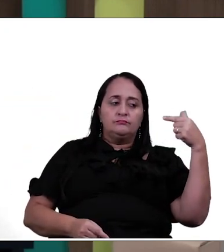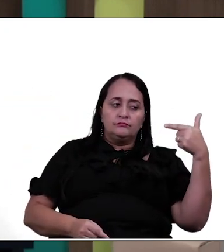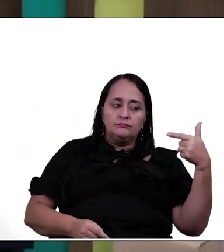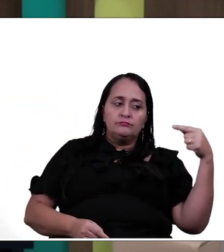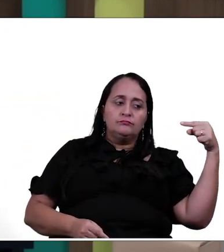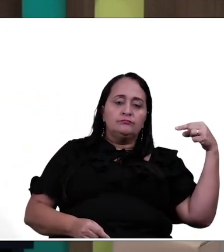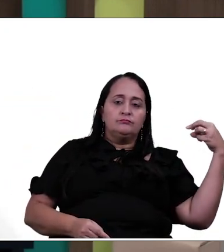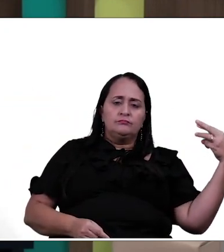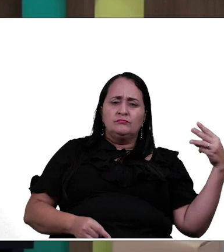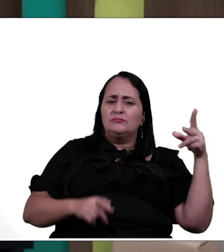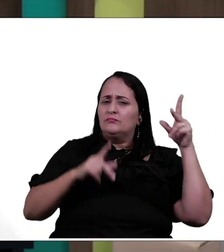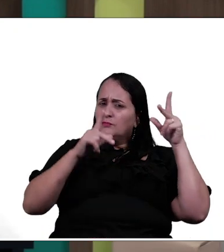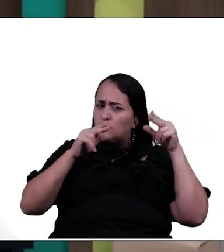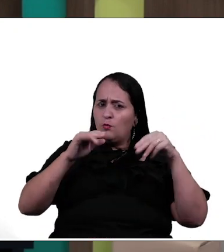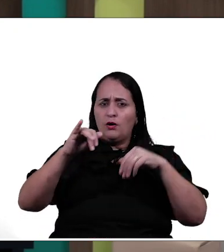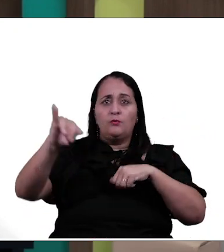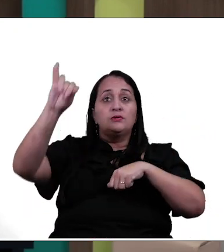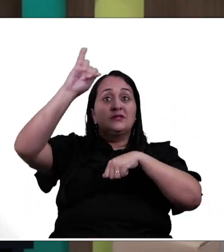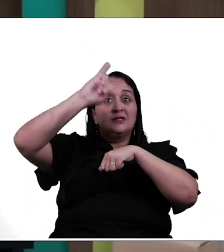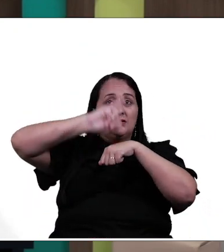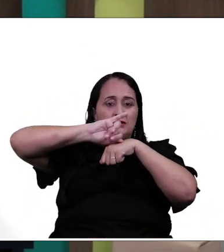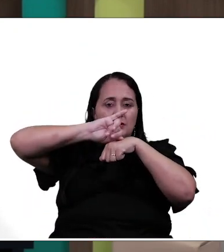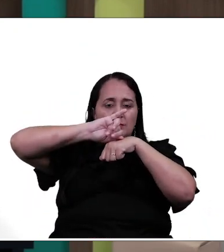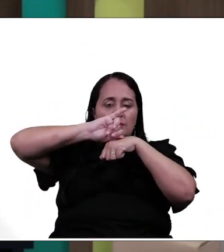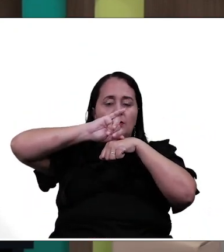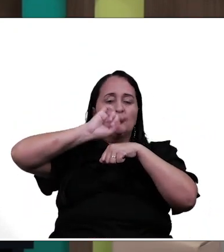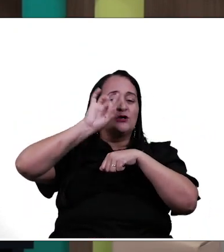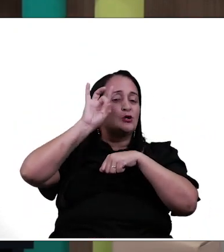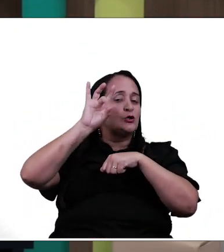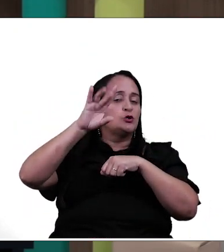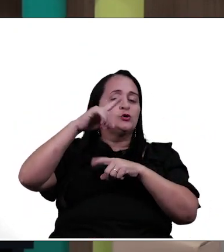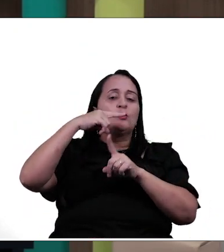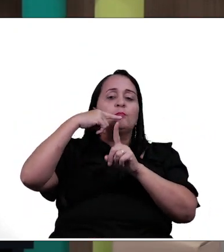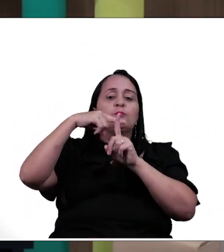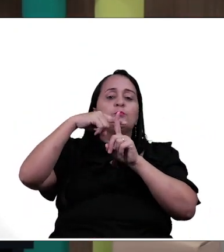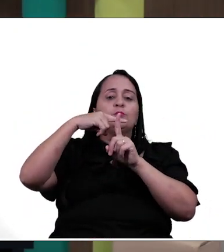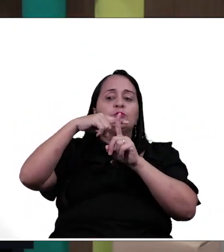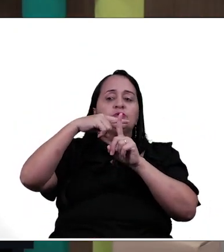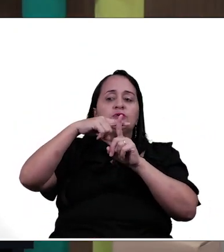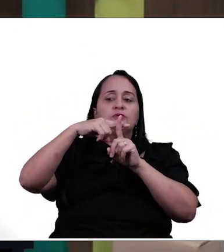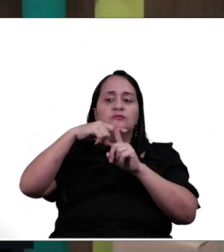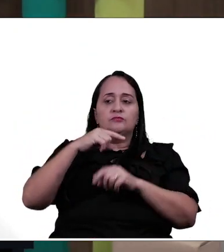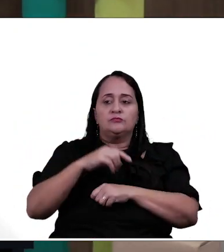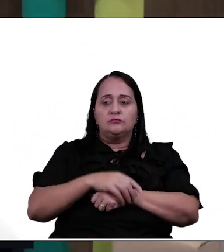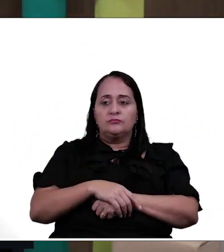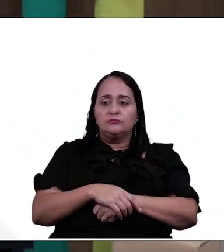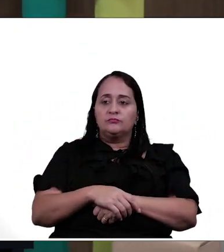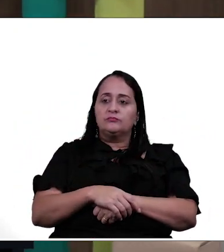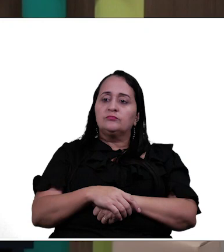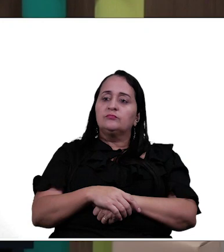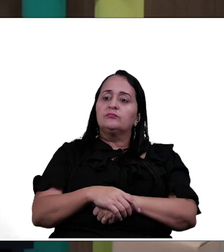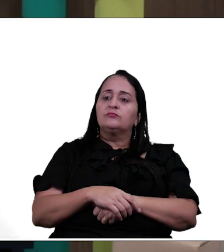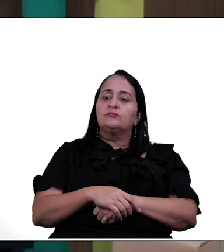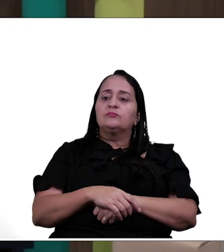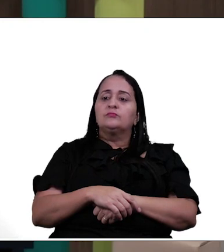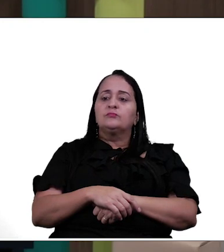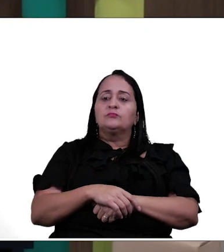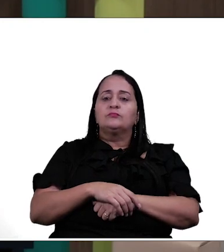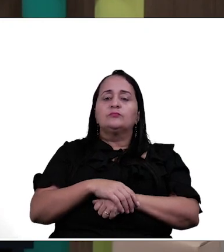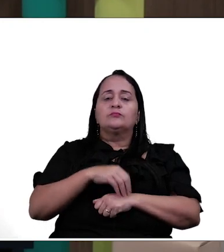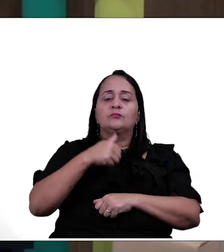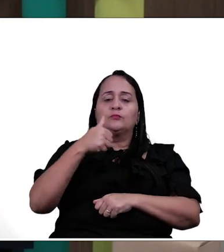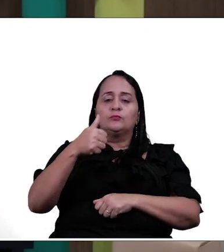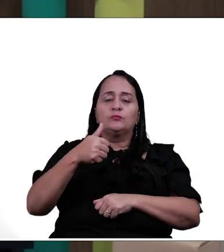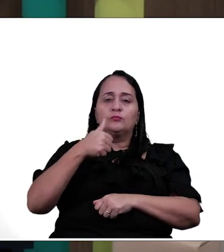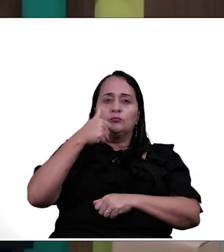seguinte forma. Quem é o período é o número 2, embora ele esteja se repetindo. Então,